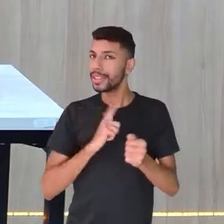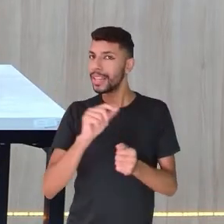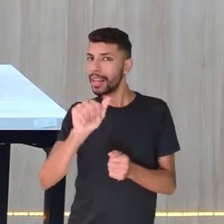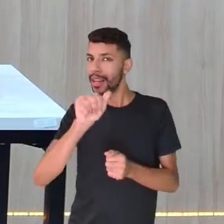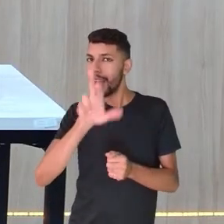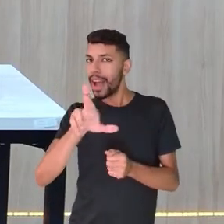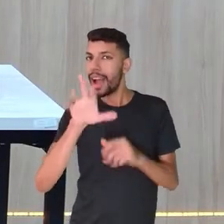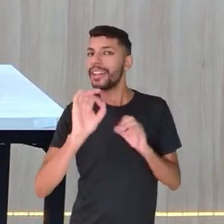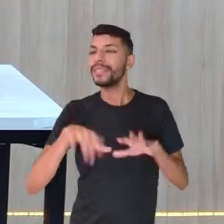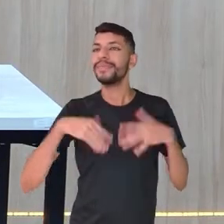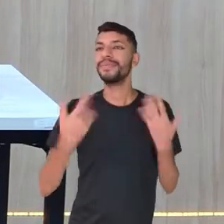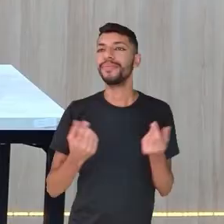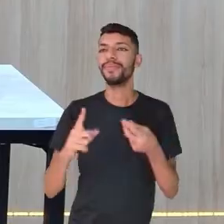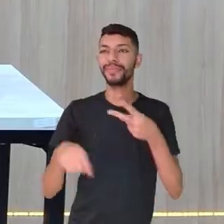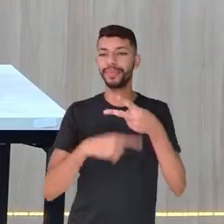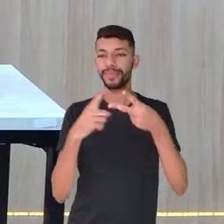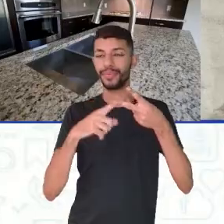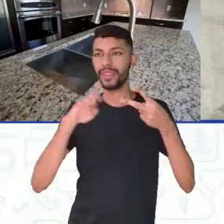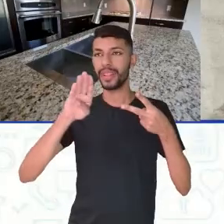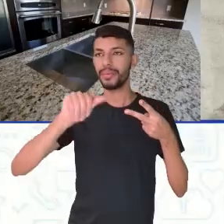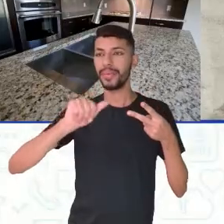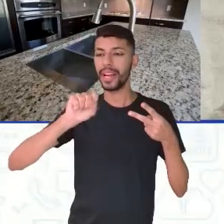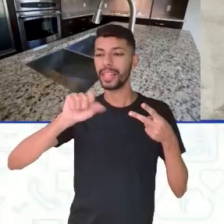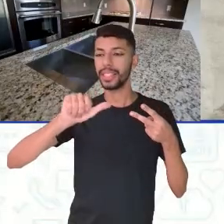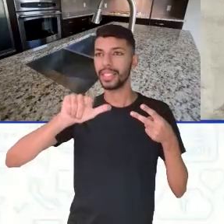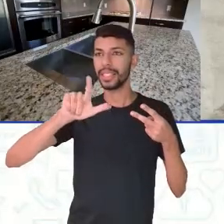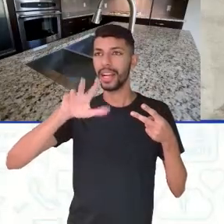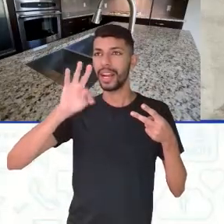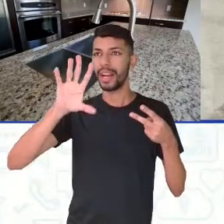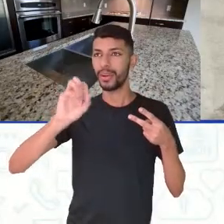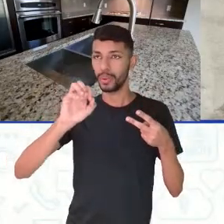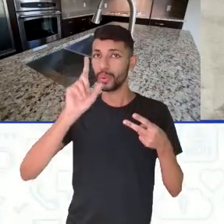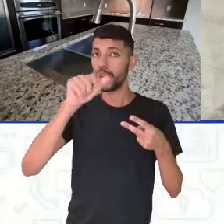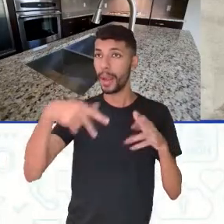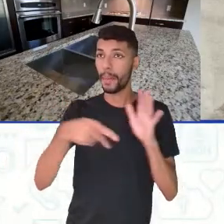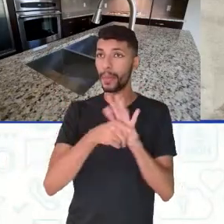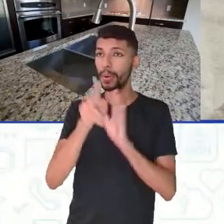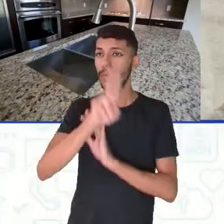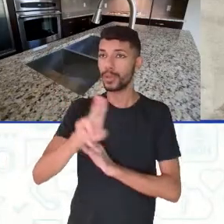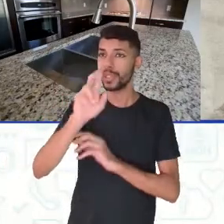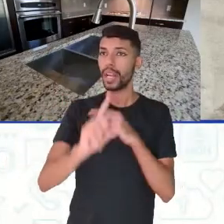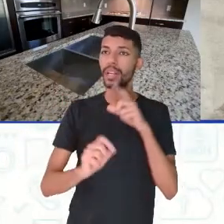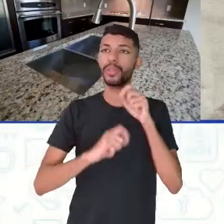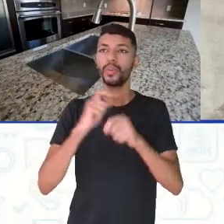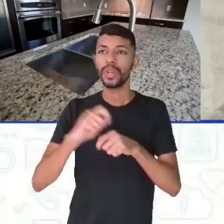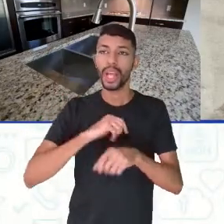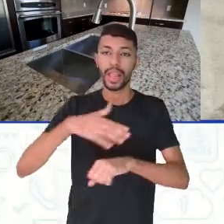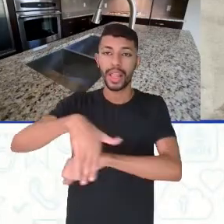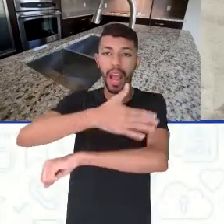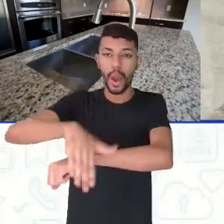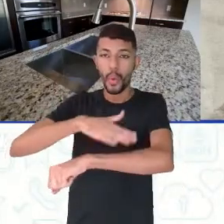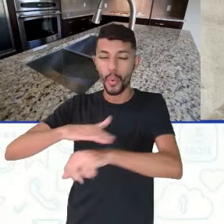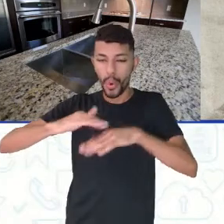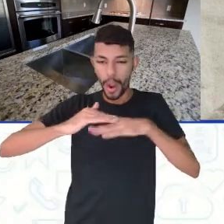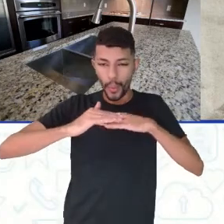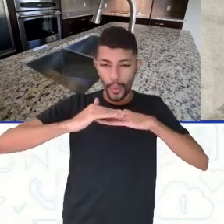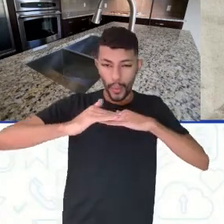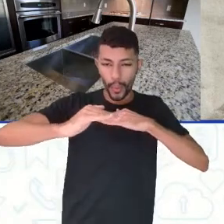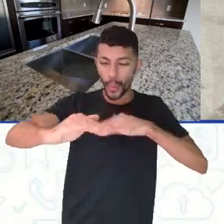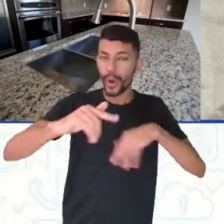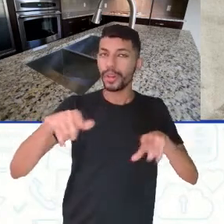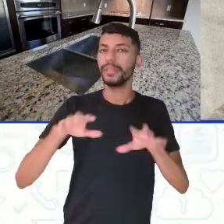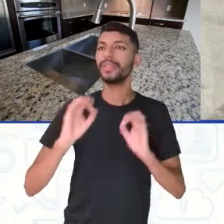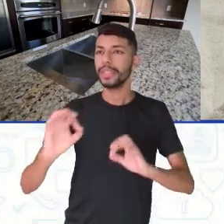O basalto é um tipo de rocha muito usado na pavimentação, a gente vai ver aí nas ruas, e também nas calçadas,